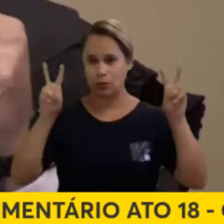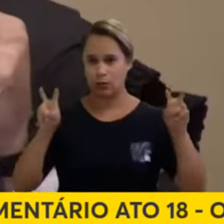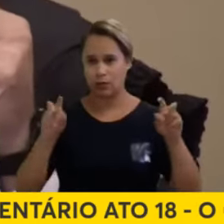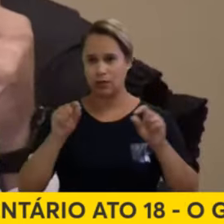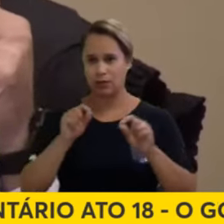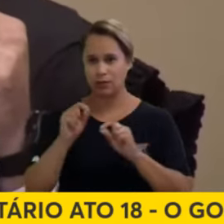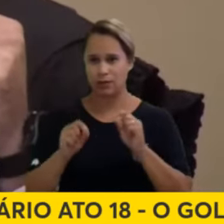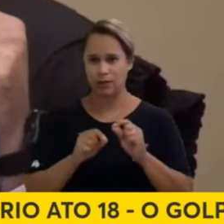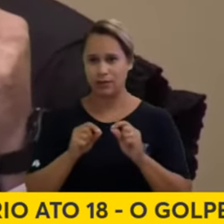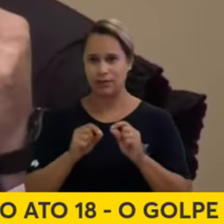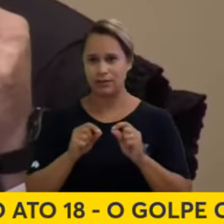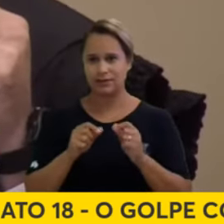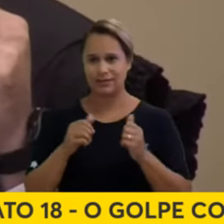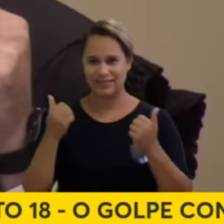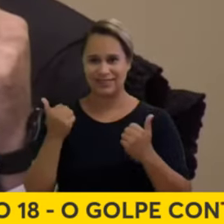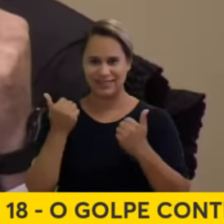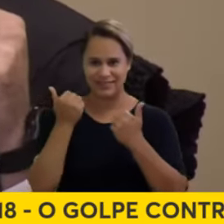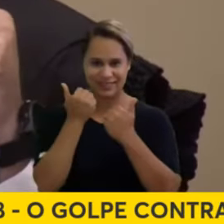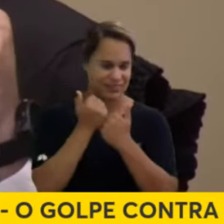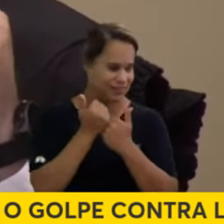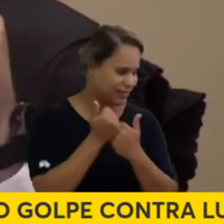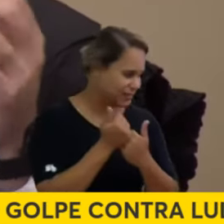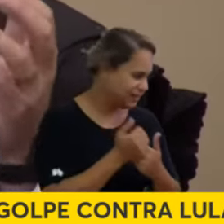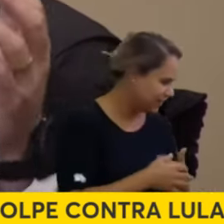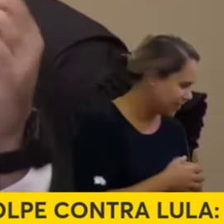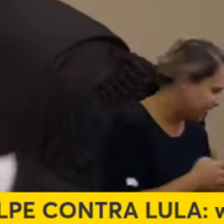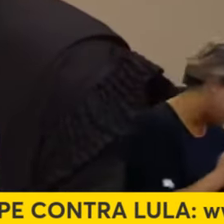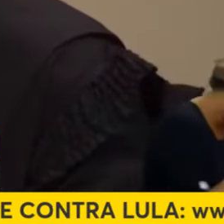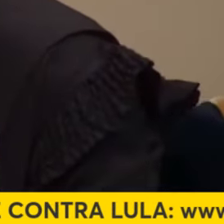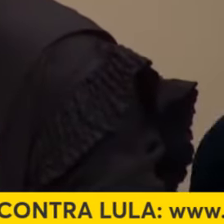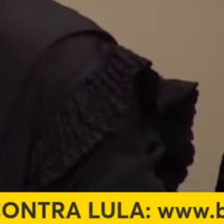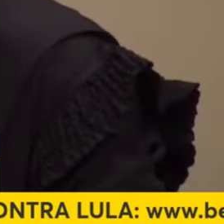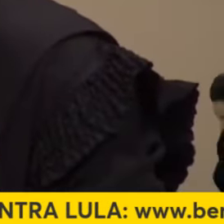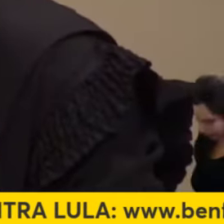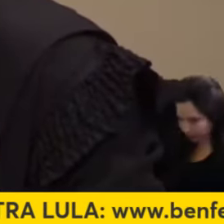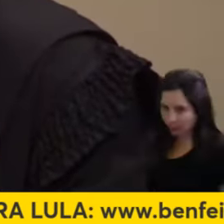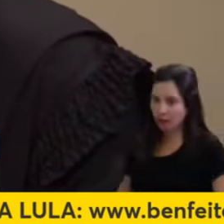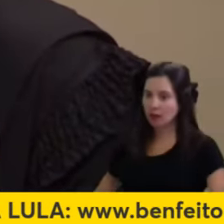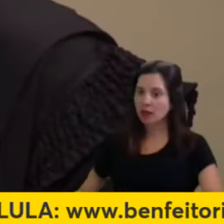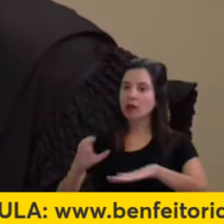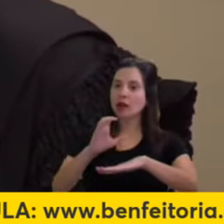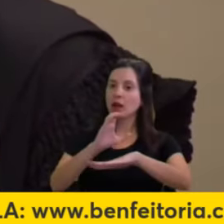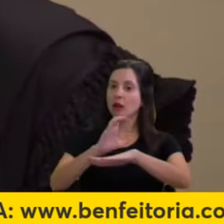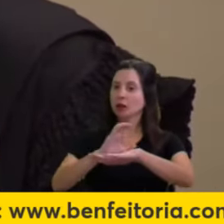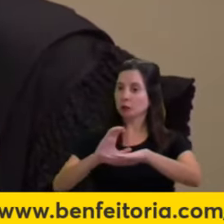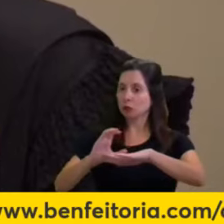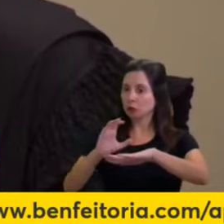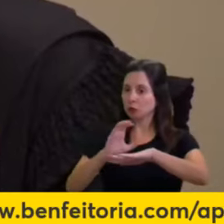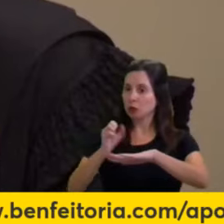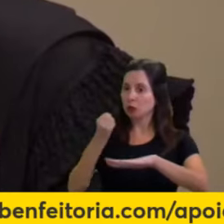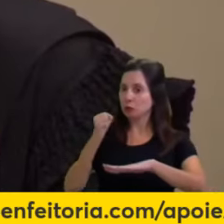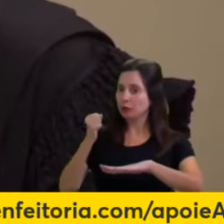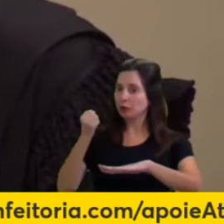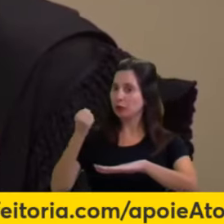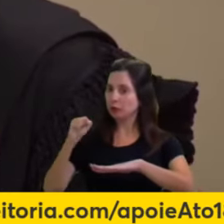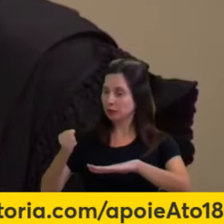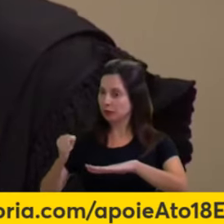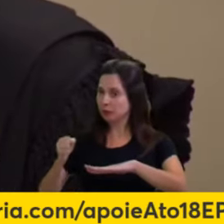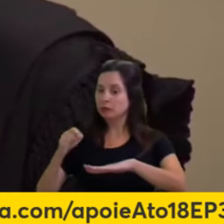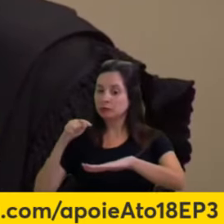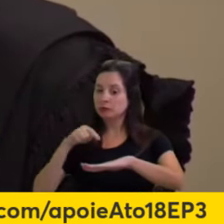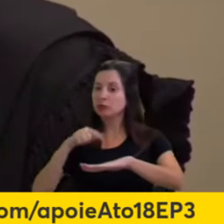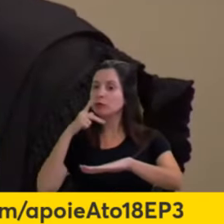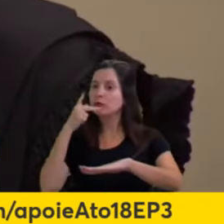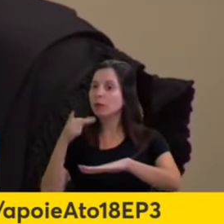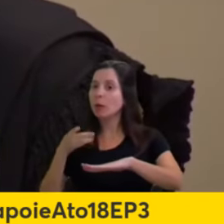pode existir a Constituição de 88 atribuiu relevo único à possibilidade de Participação Popular assegurando